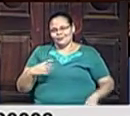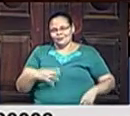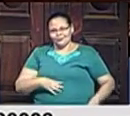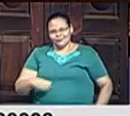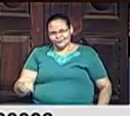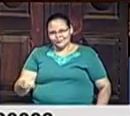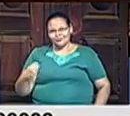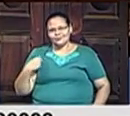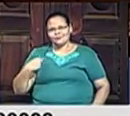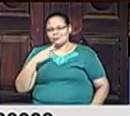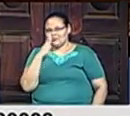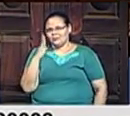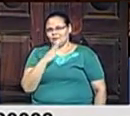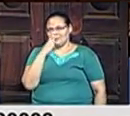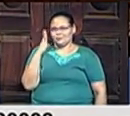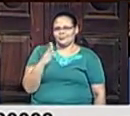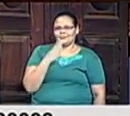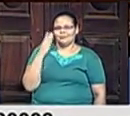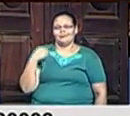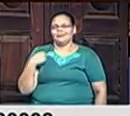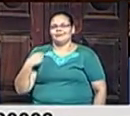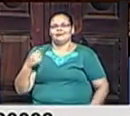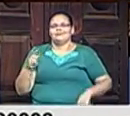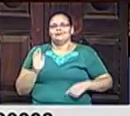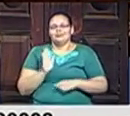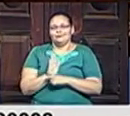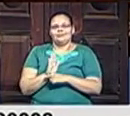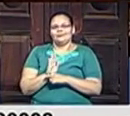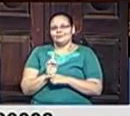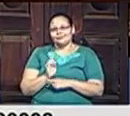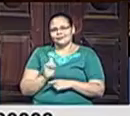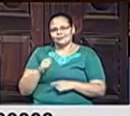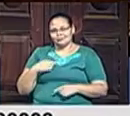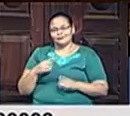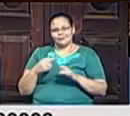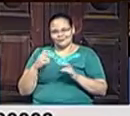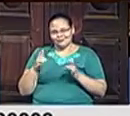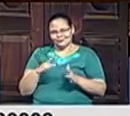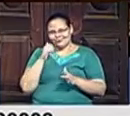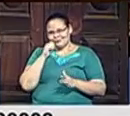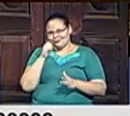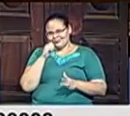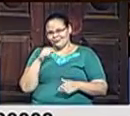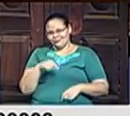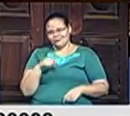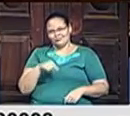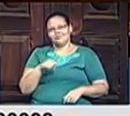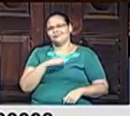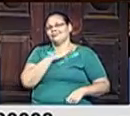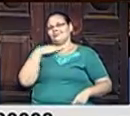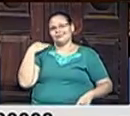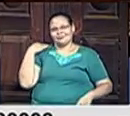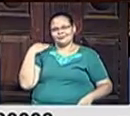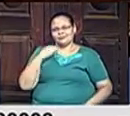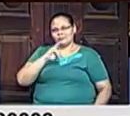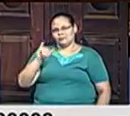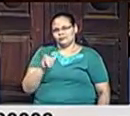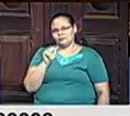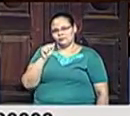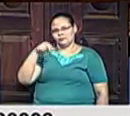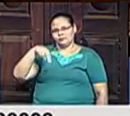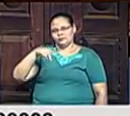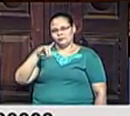eles, despreparados, permitiram que ela fosse a óbito. Tendo a Jandira ido a óbito,